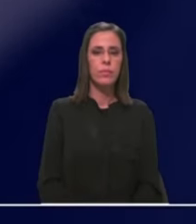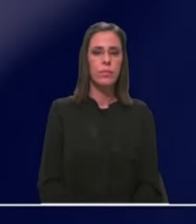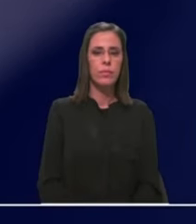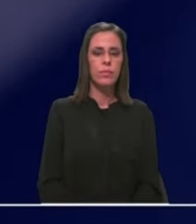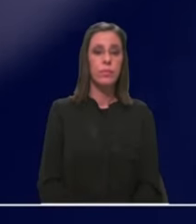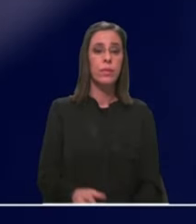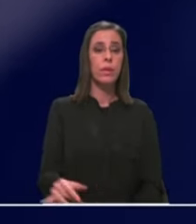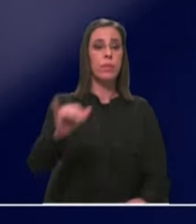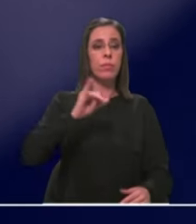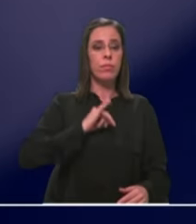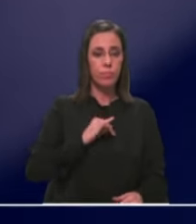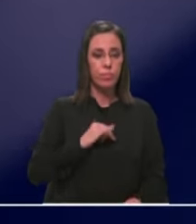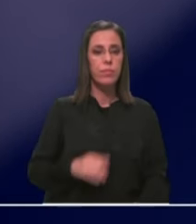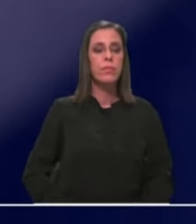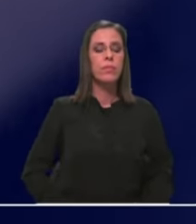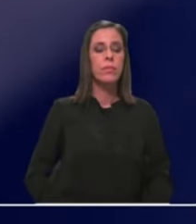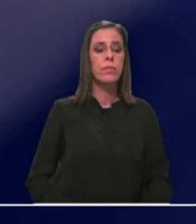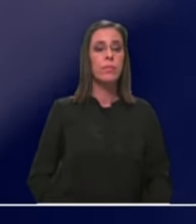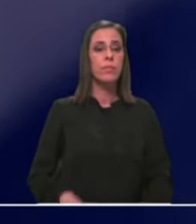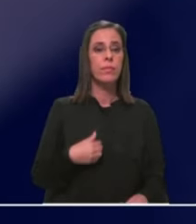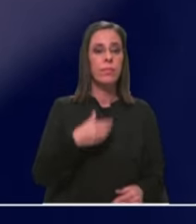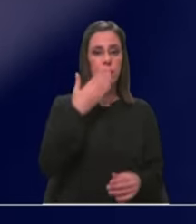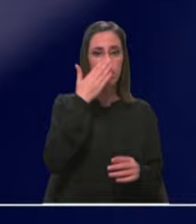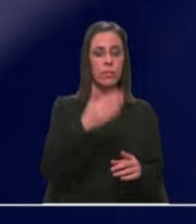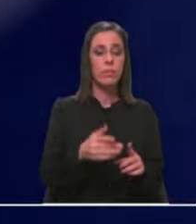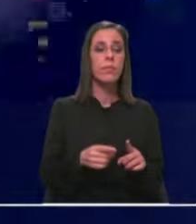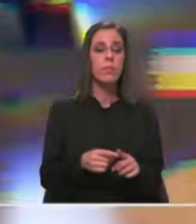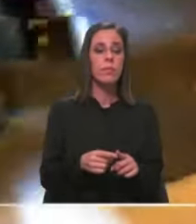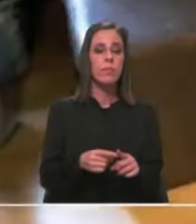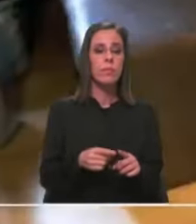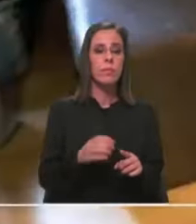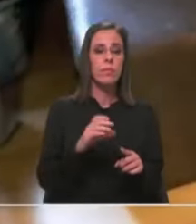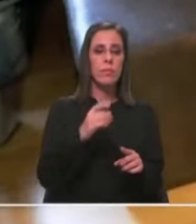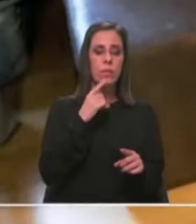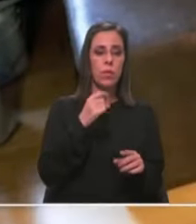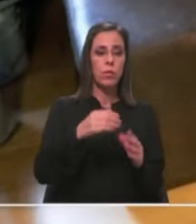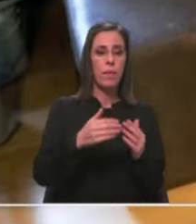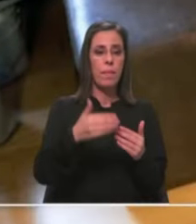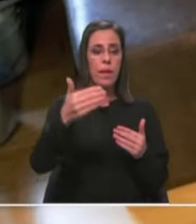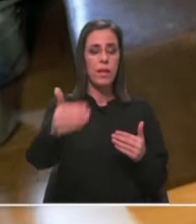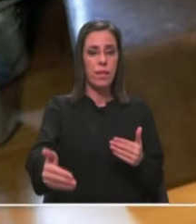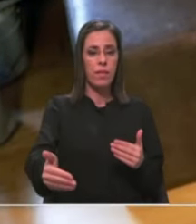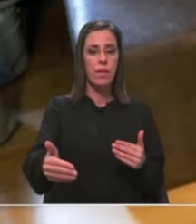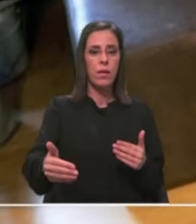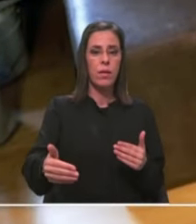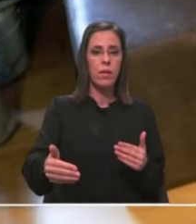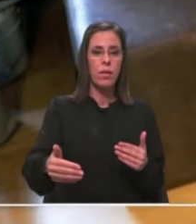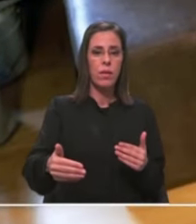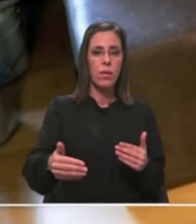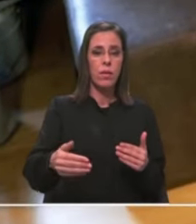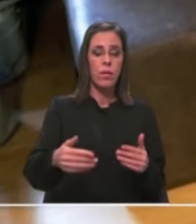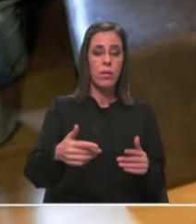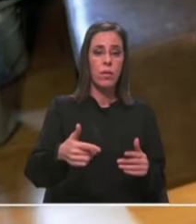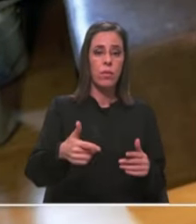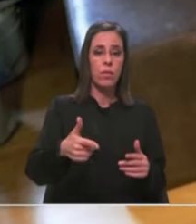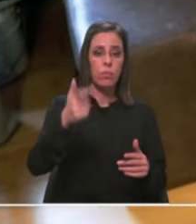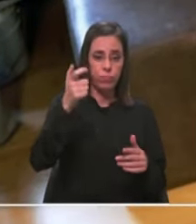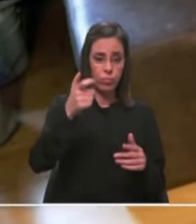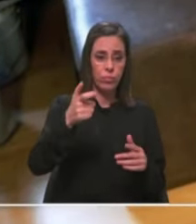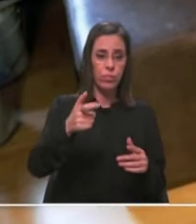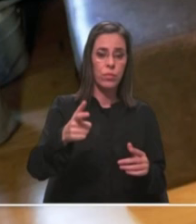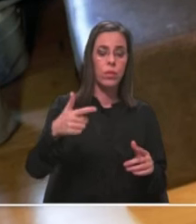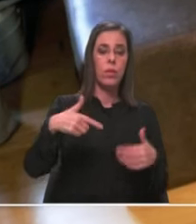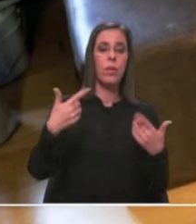Depois virou-se para mim. Quando eu virei-me para a frente, o Caetano estava um bocadinho mais à frente do que eu. Disparou sobre o Caetano e